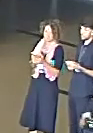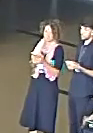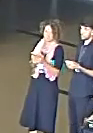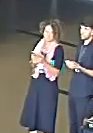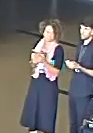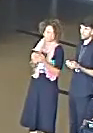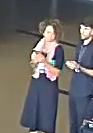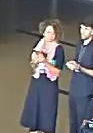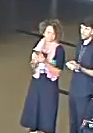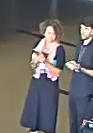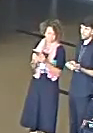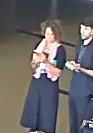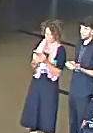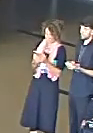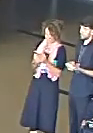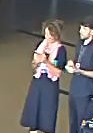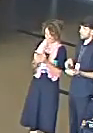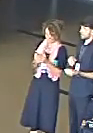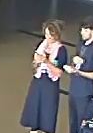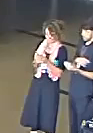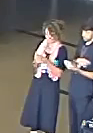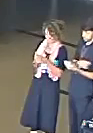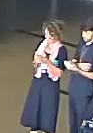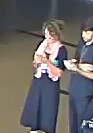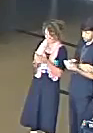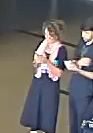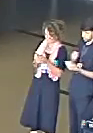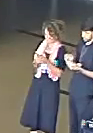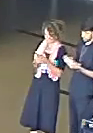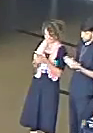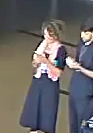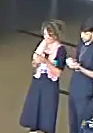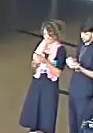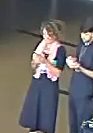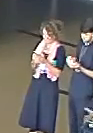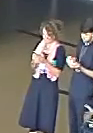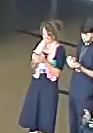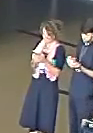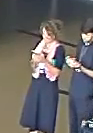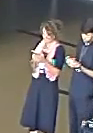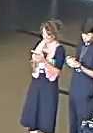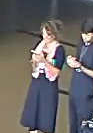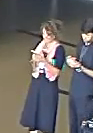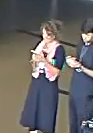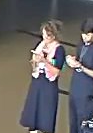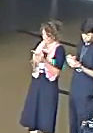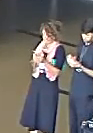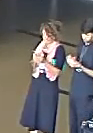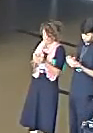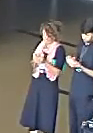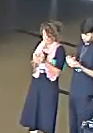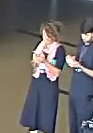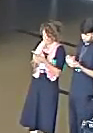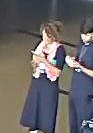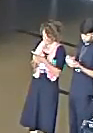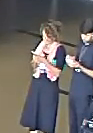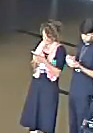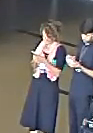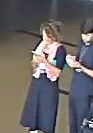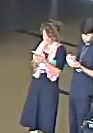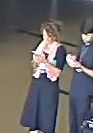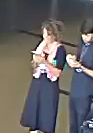esse setor que se faça cumprir a lei a lei tem que ser cumprida temos que trabalhar